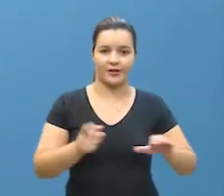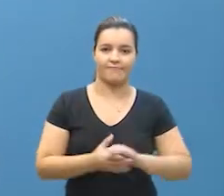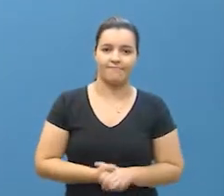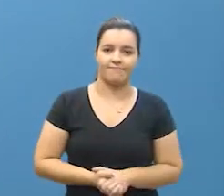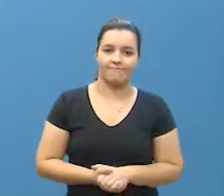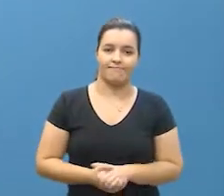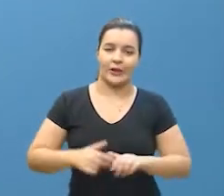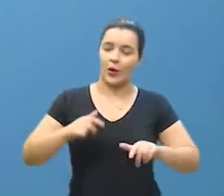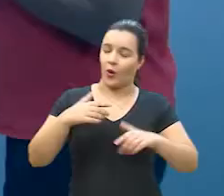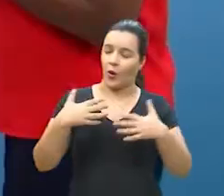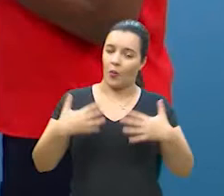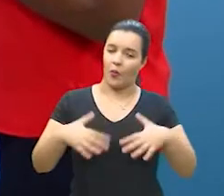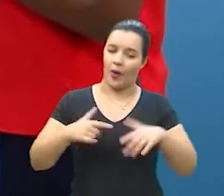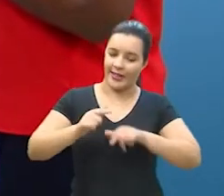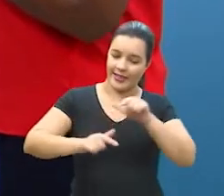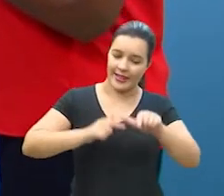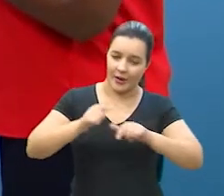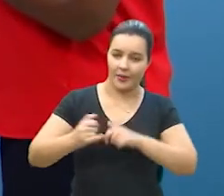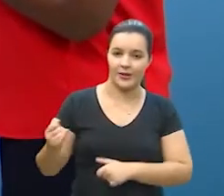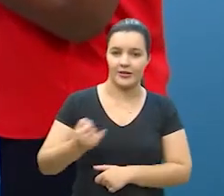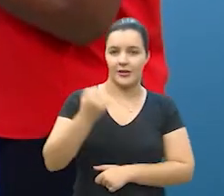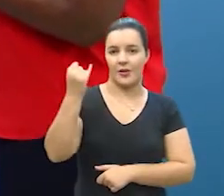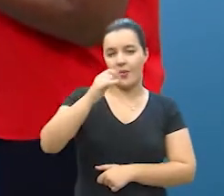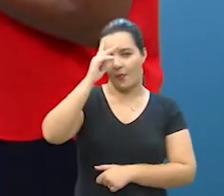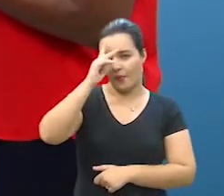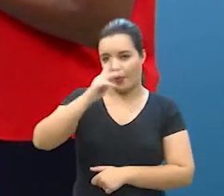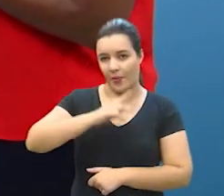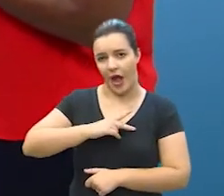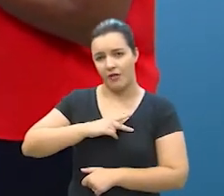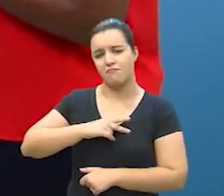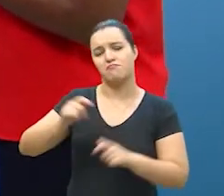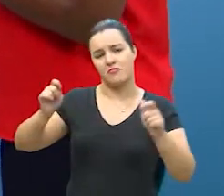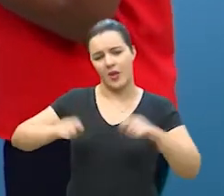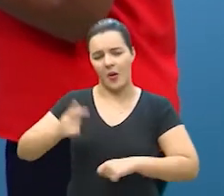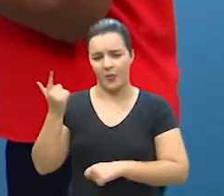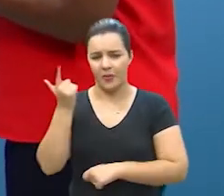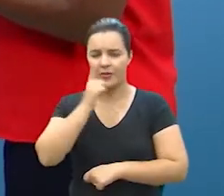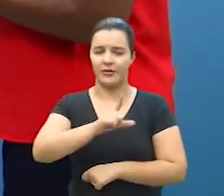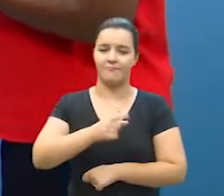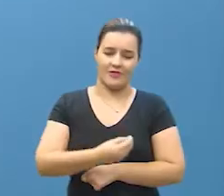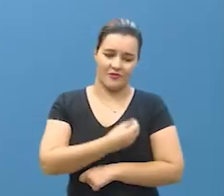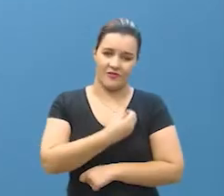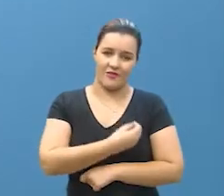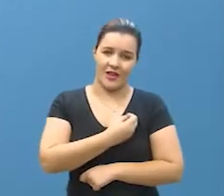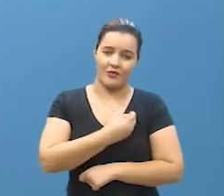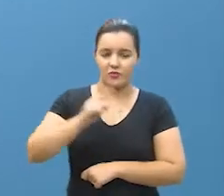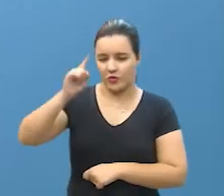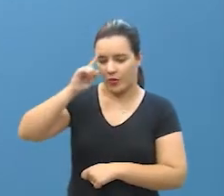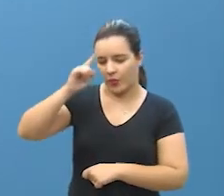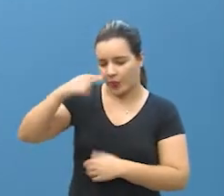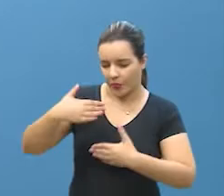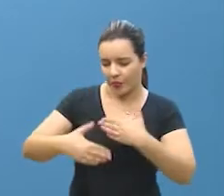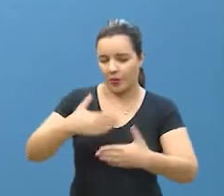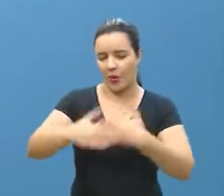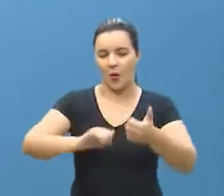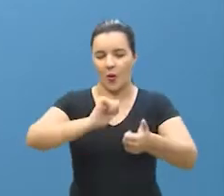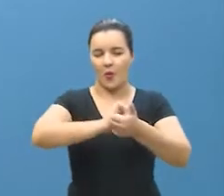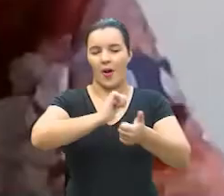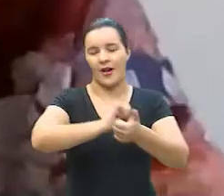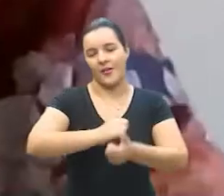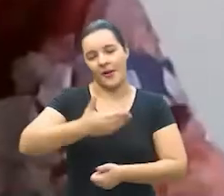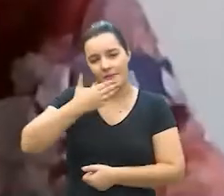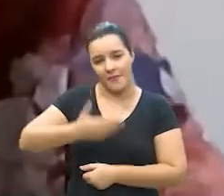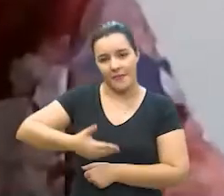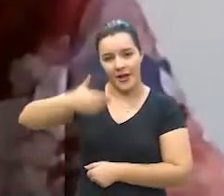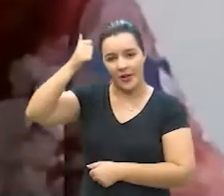trabalho bastante importante, né? Essa autonomia que eles vão conquistando aí, poder viver cada dia com mais qualidade de vida mesmo.